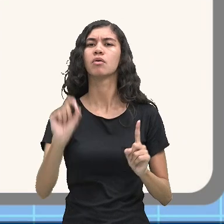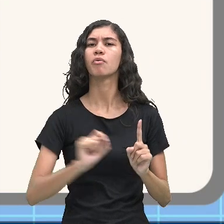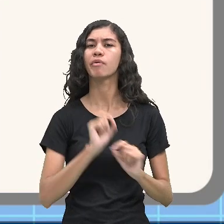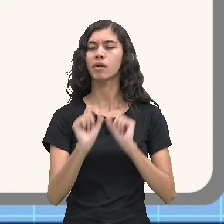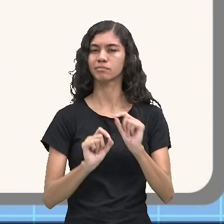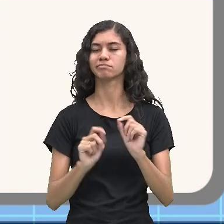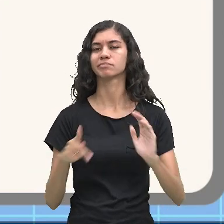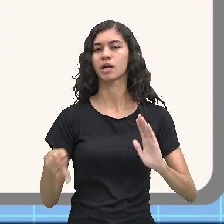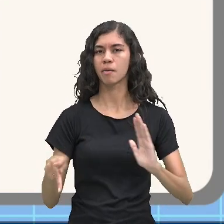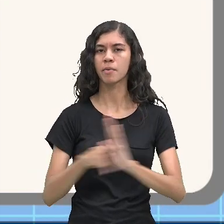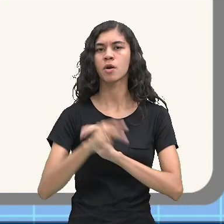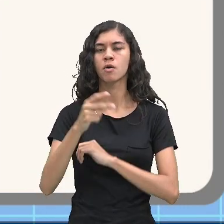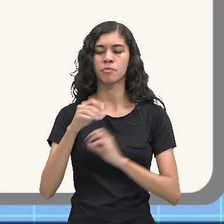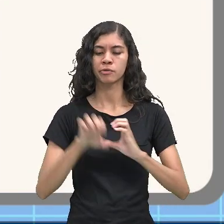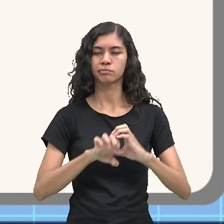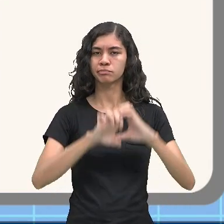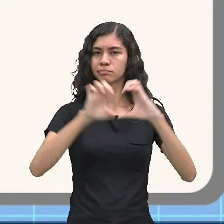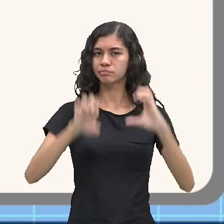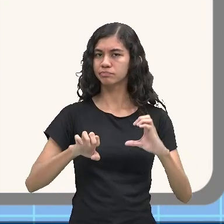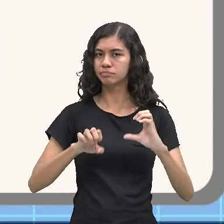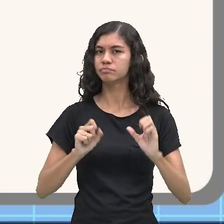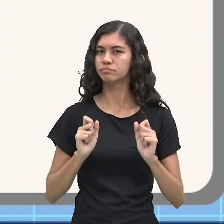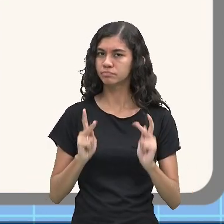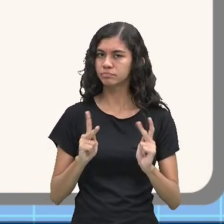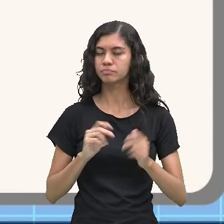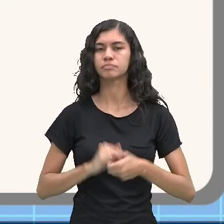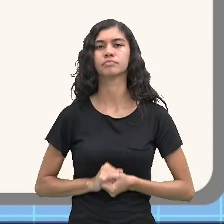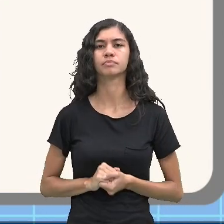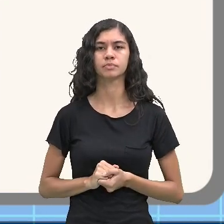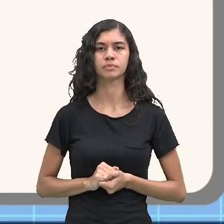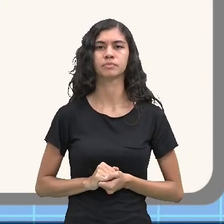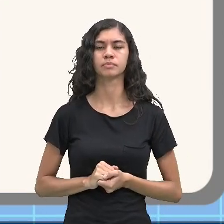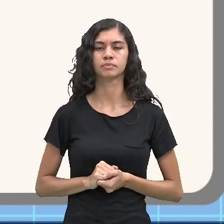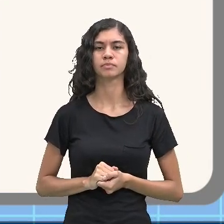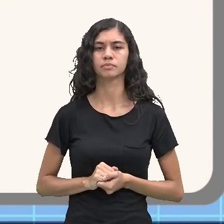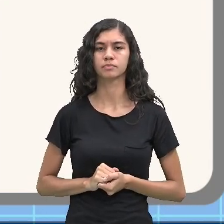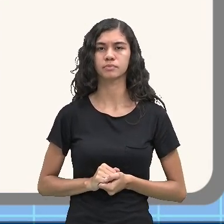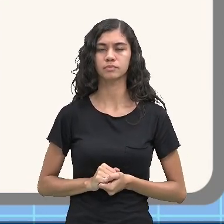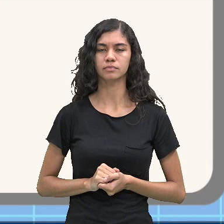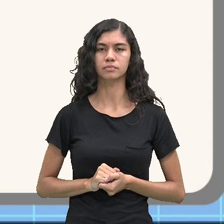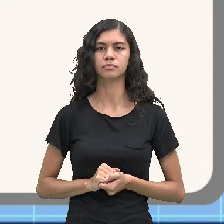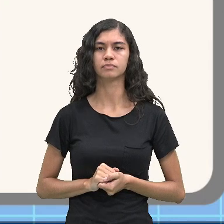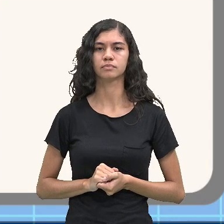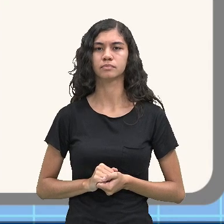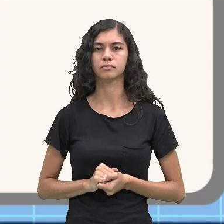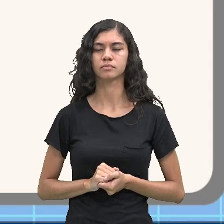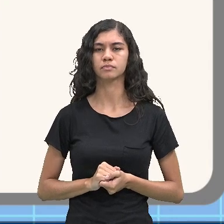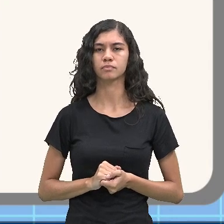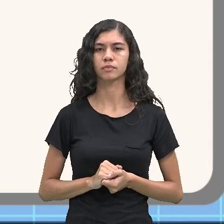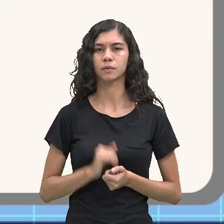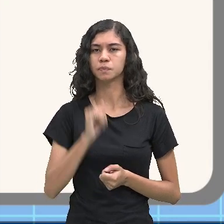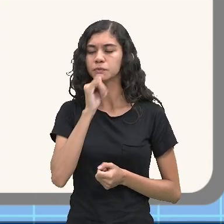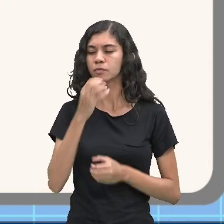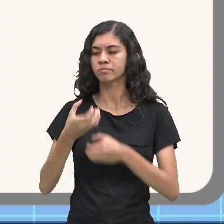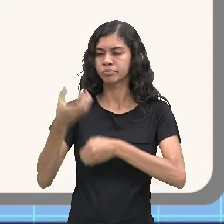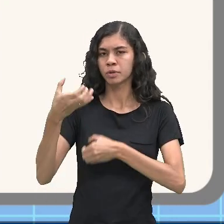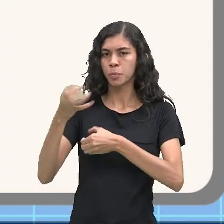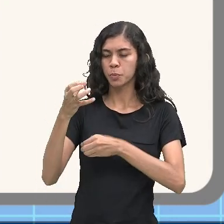nossa força eletromotriz. Beleza? Então vamos lá. Considere que as pilhas mantêm